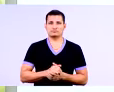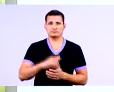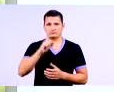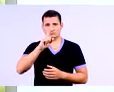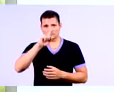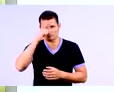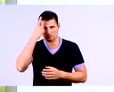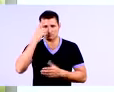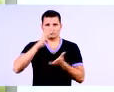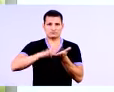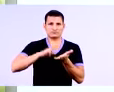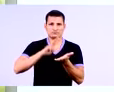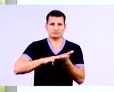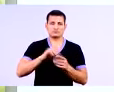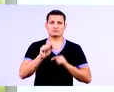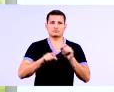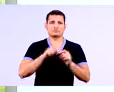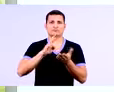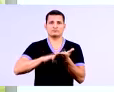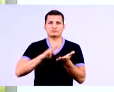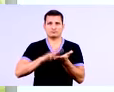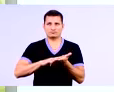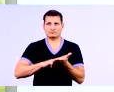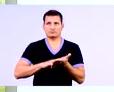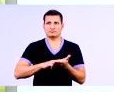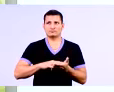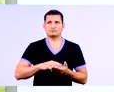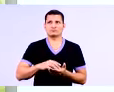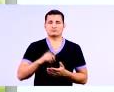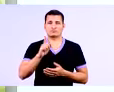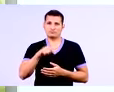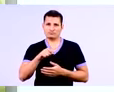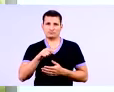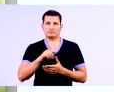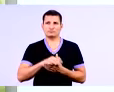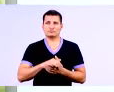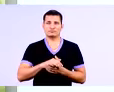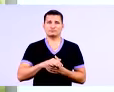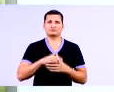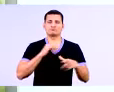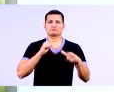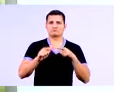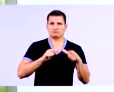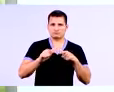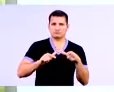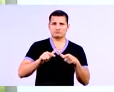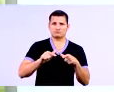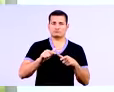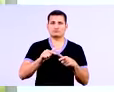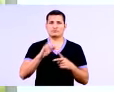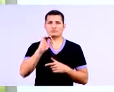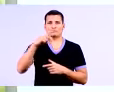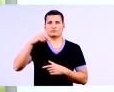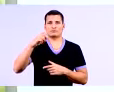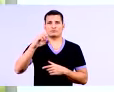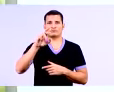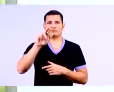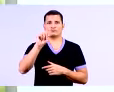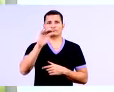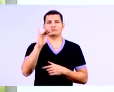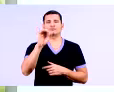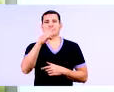criar um método. O que é um método? Um método nada mais é do que um serviço, uma operação que